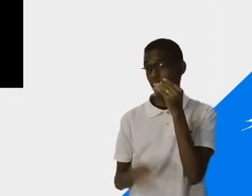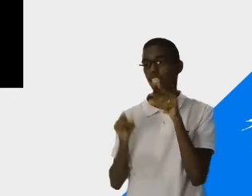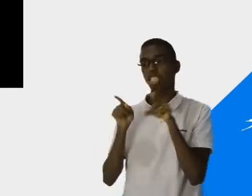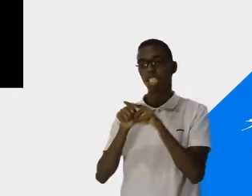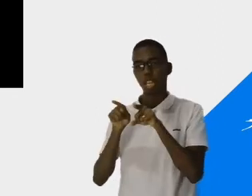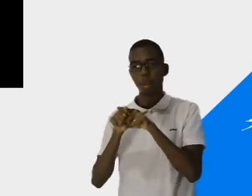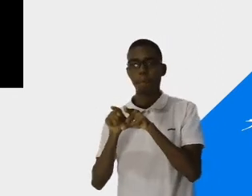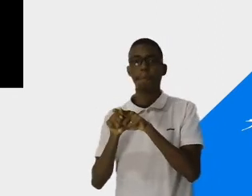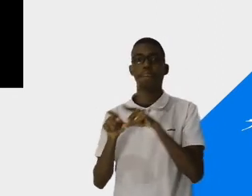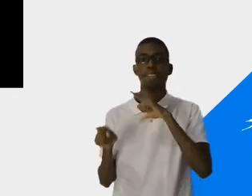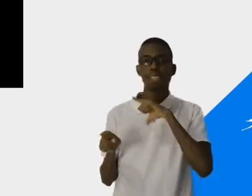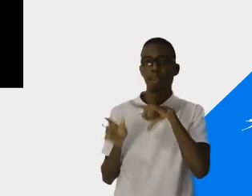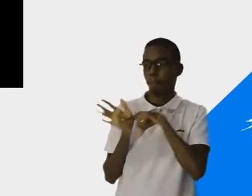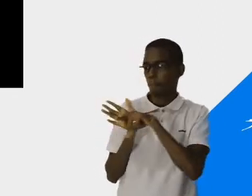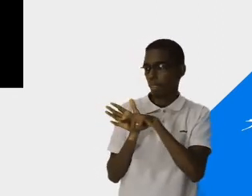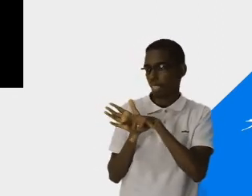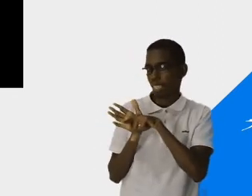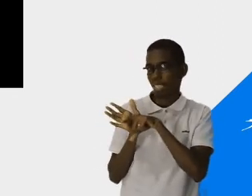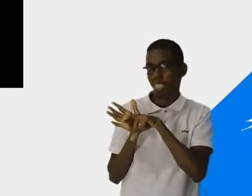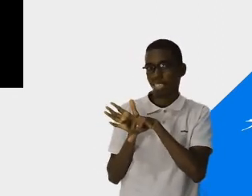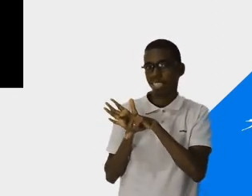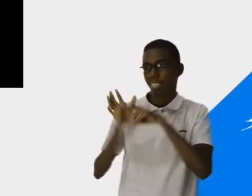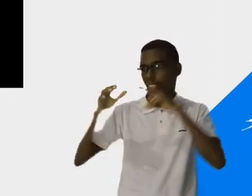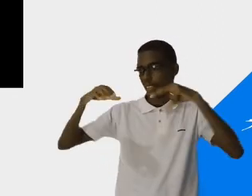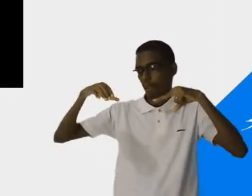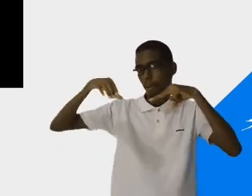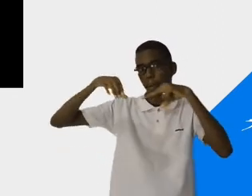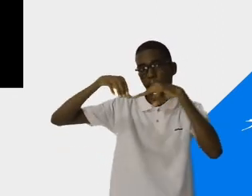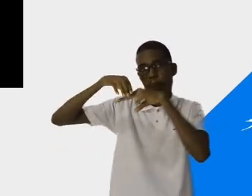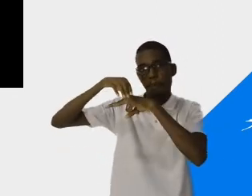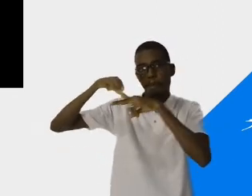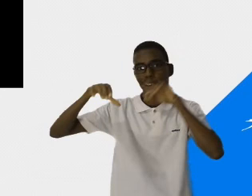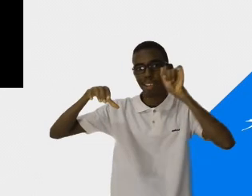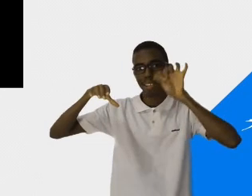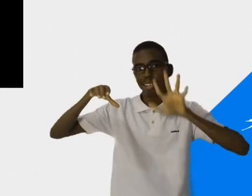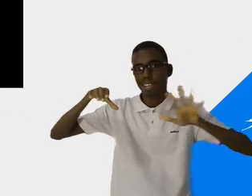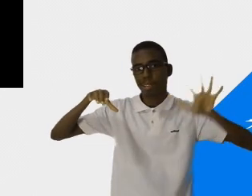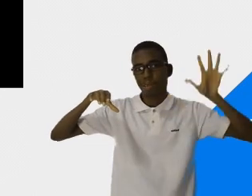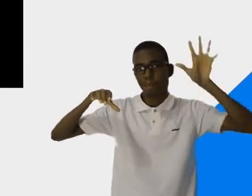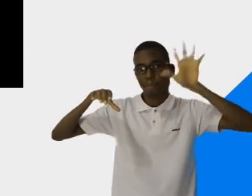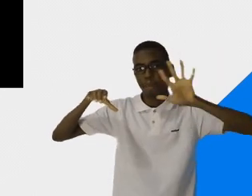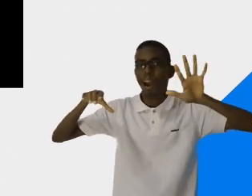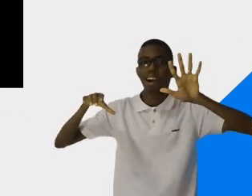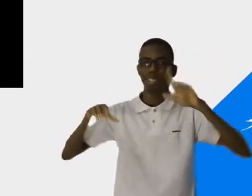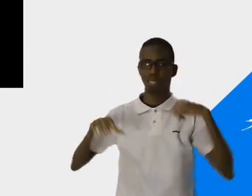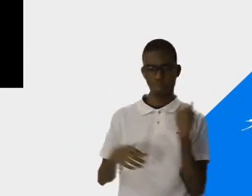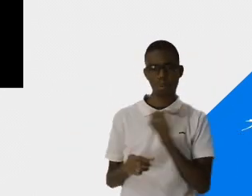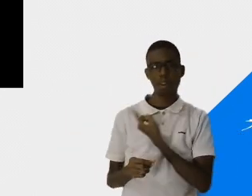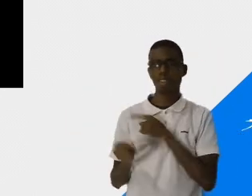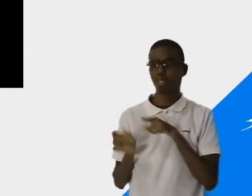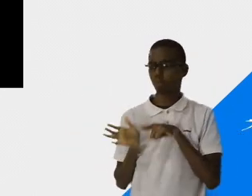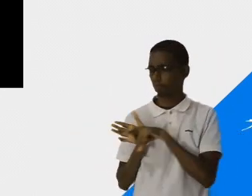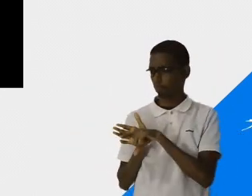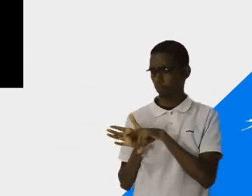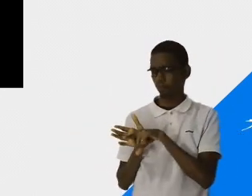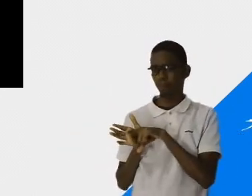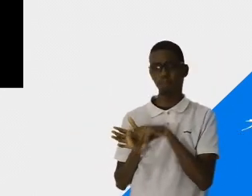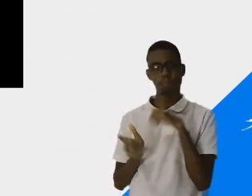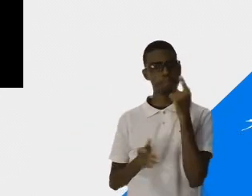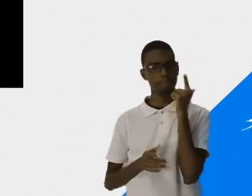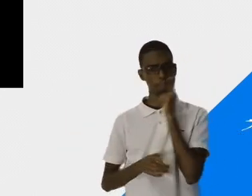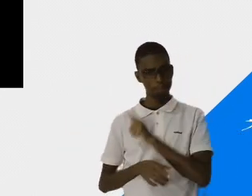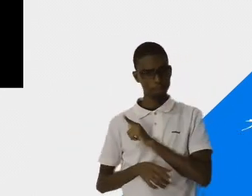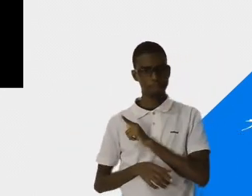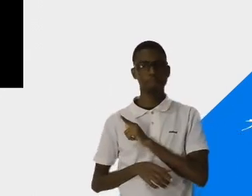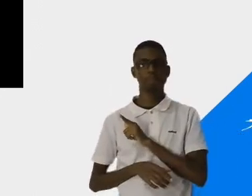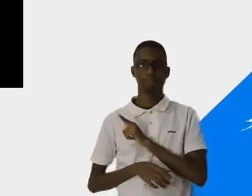para poder fazer minimamente, de forma satisfatória, atender esse tipo de demanda que eu estou